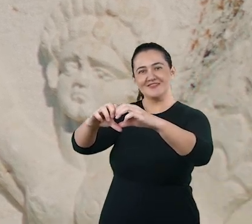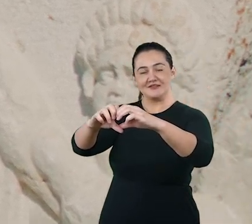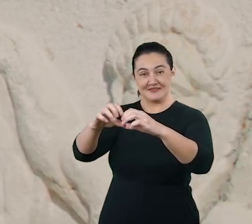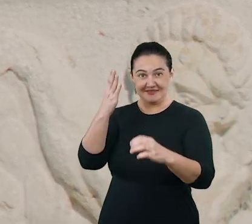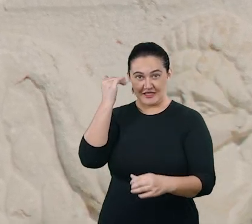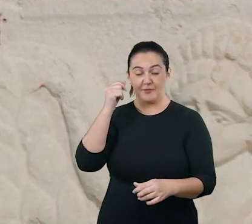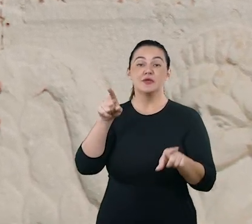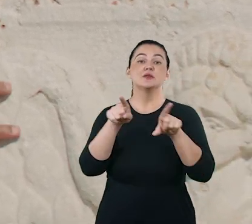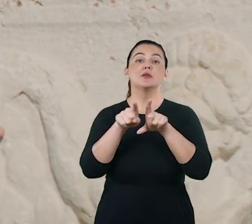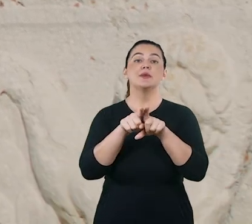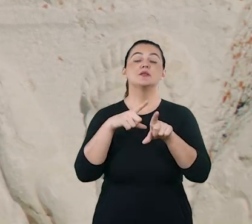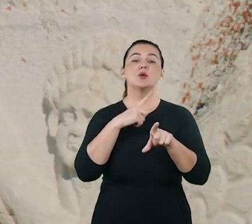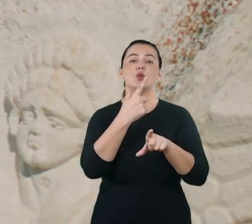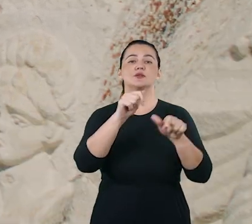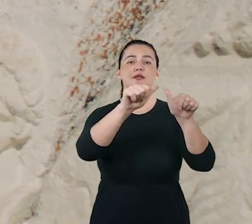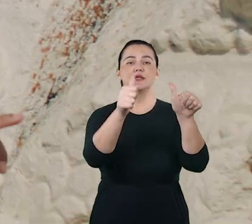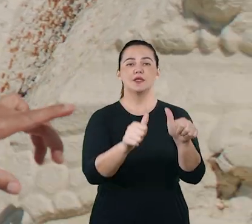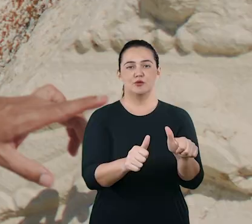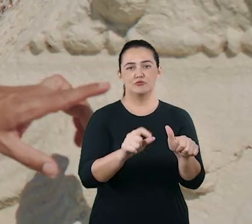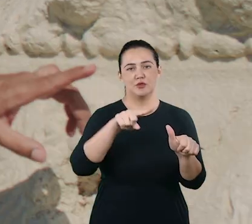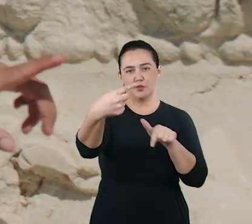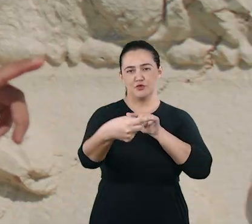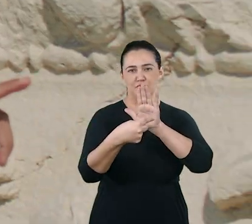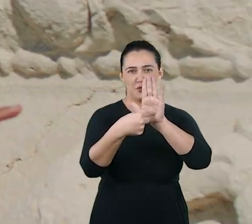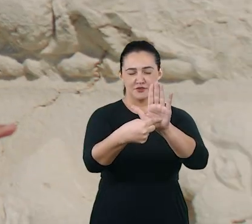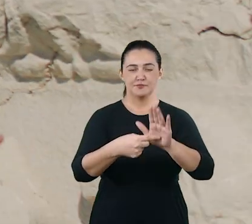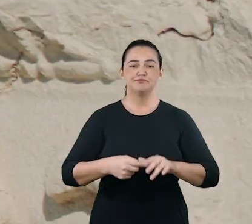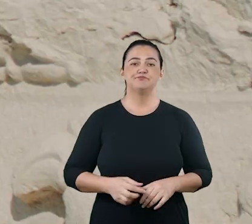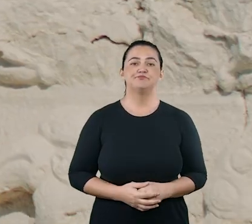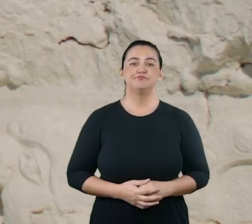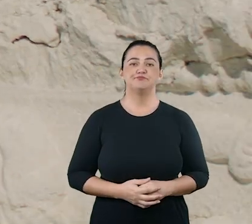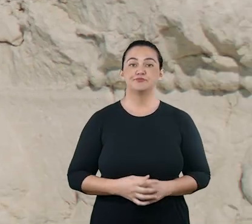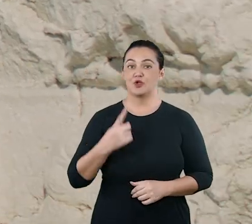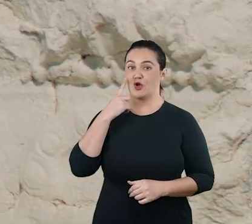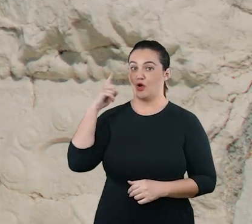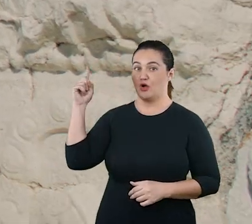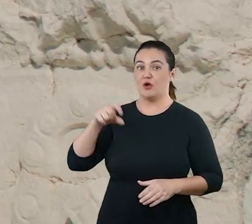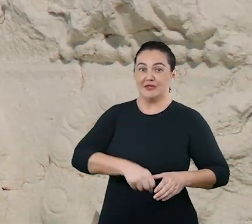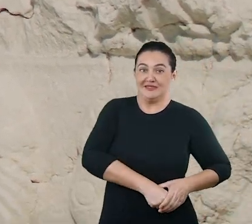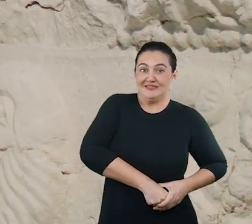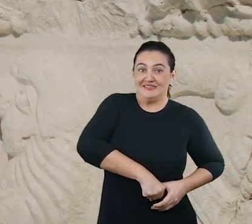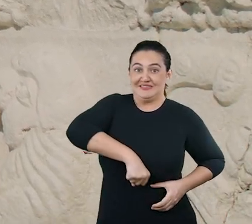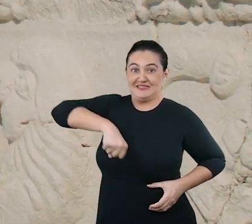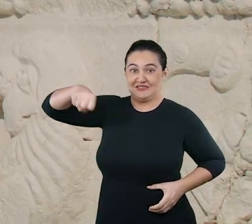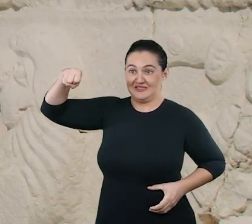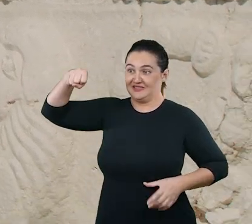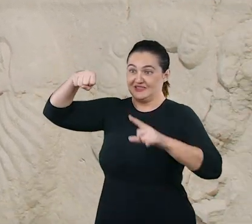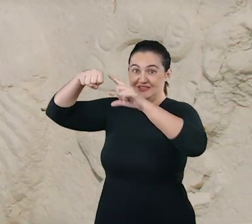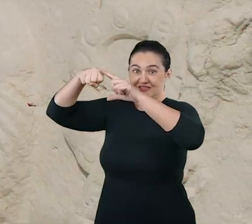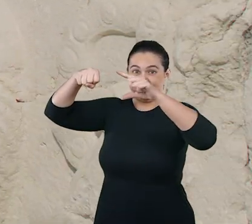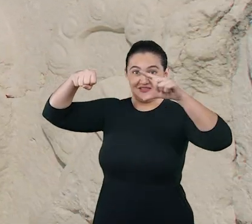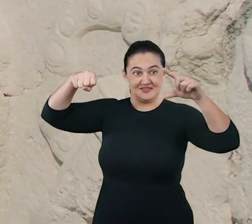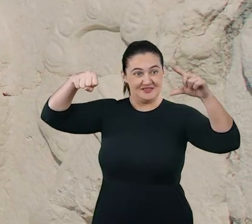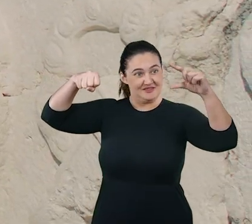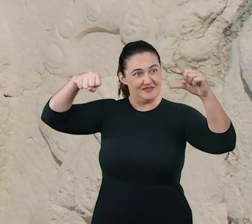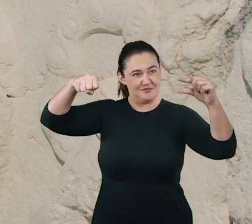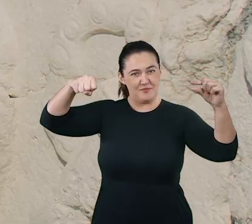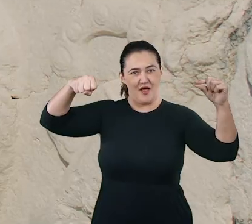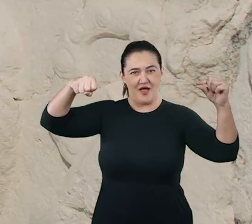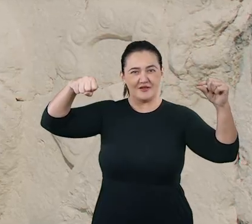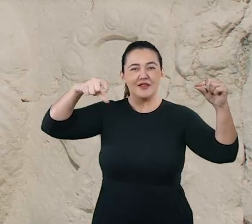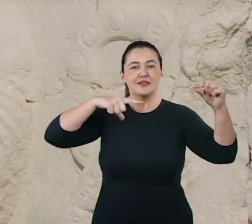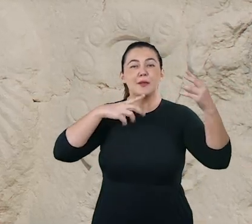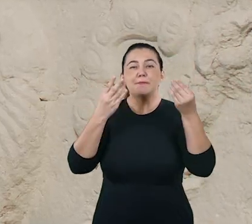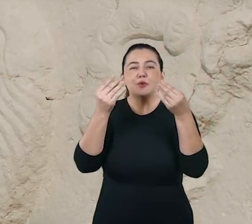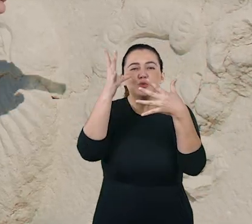porta. Além desse Cupido, você tem também aqui uma espada, e essa espada me chama a atenção que eles foram tão